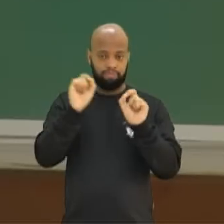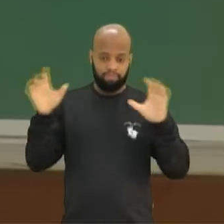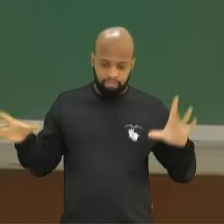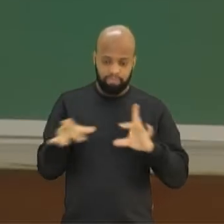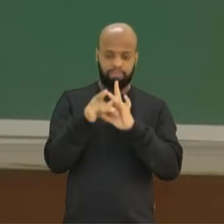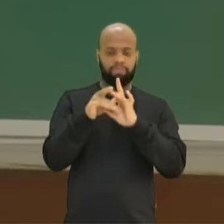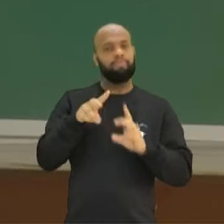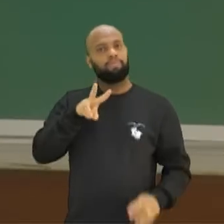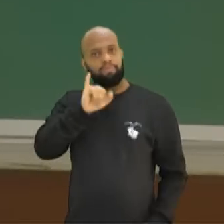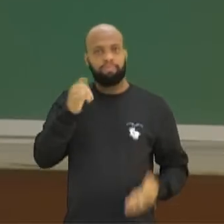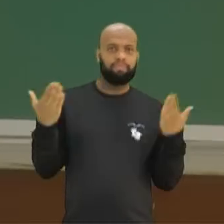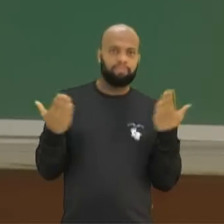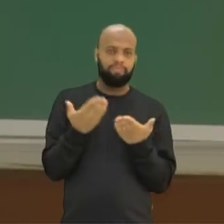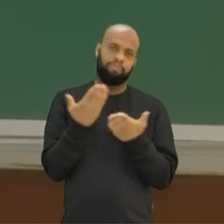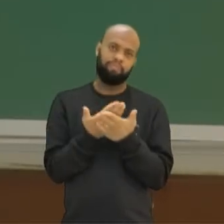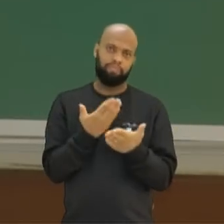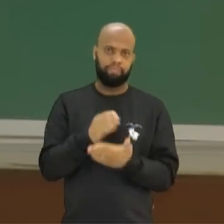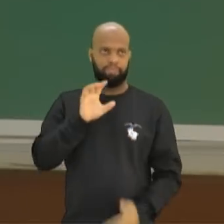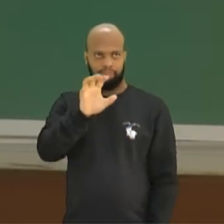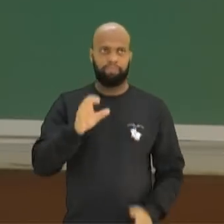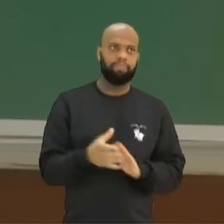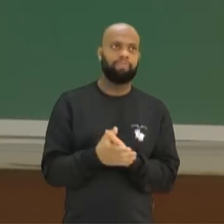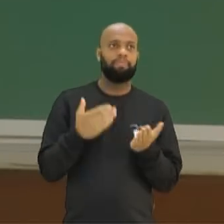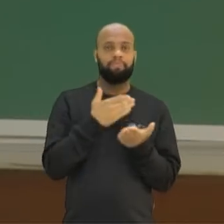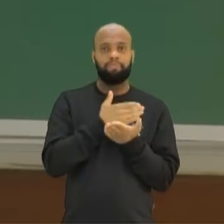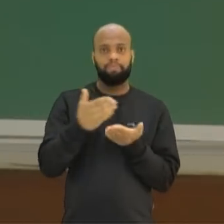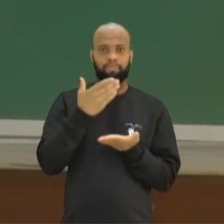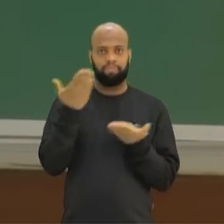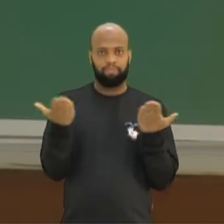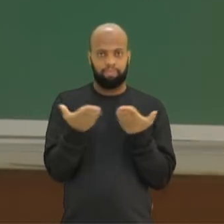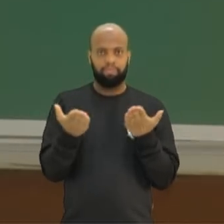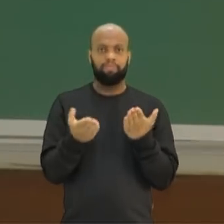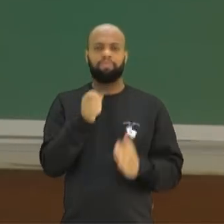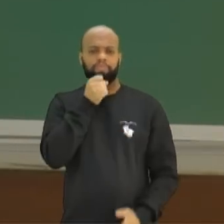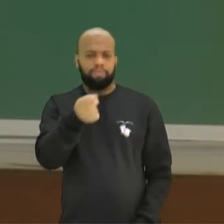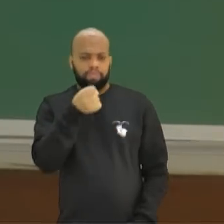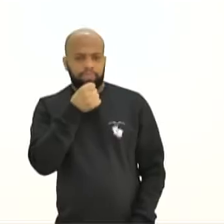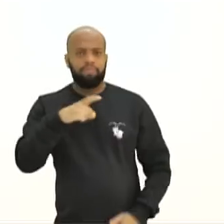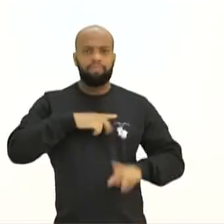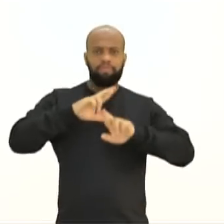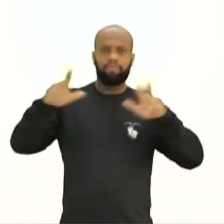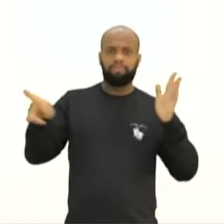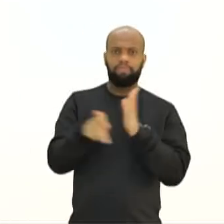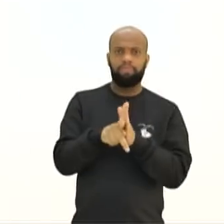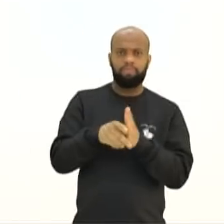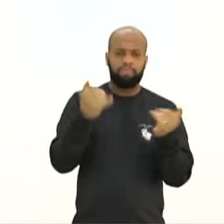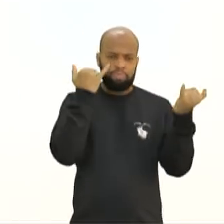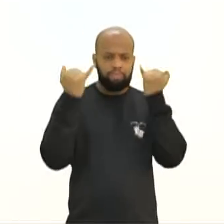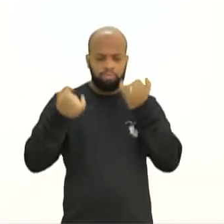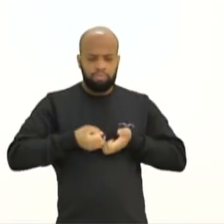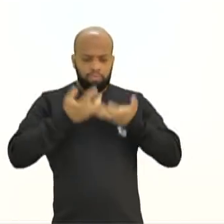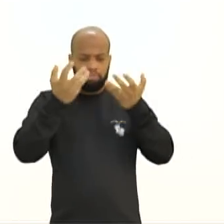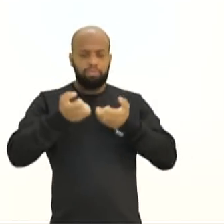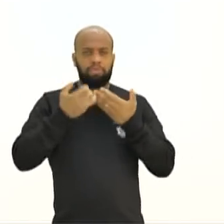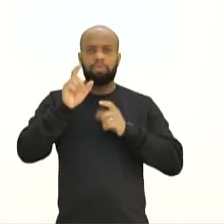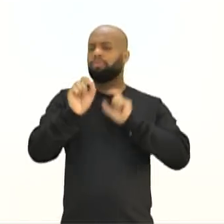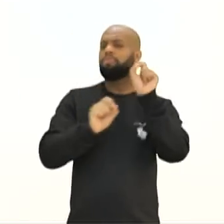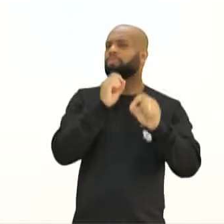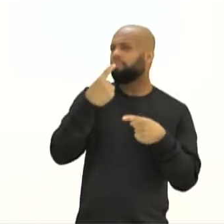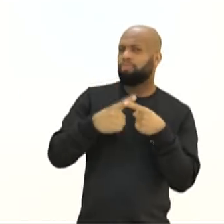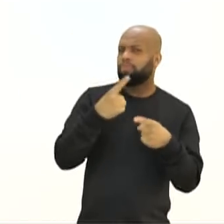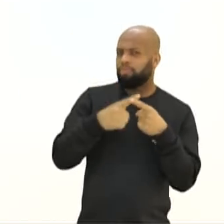isso nós vamos fazer hoje. Vamos lá. A reportagem se diferencia da notícia principalmente. A gente já